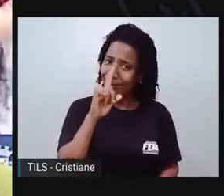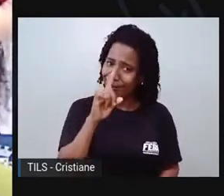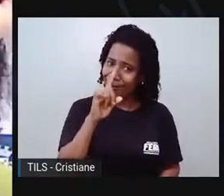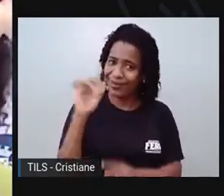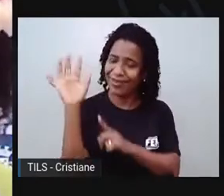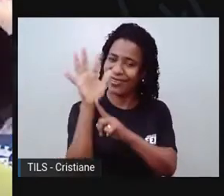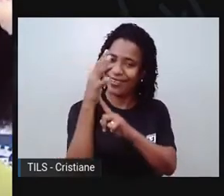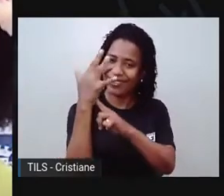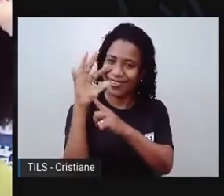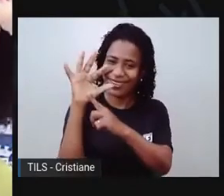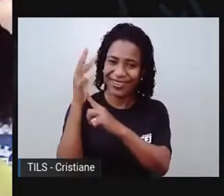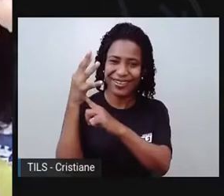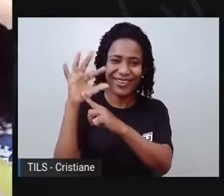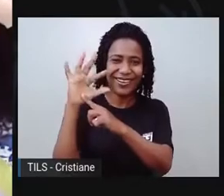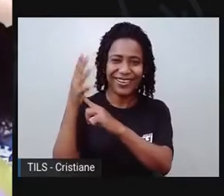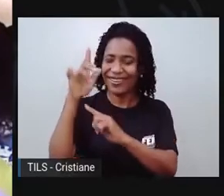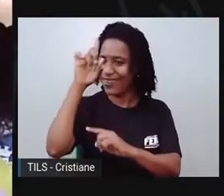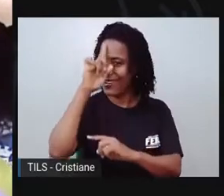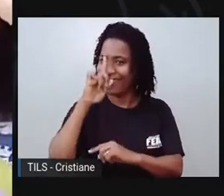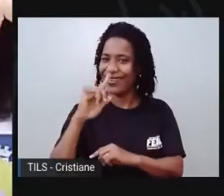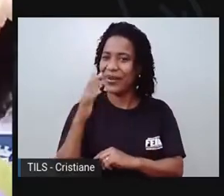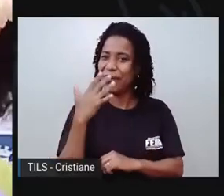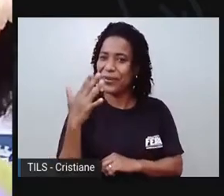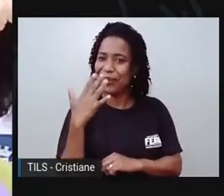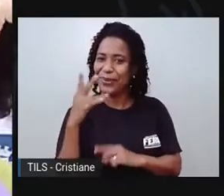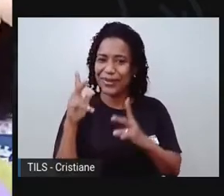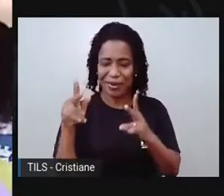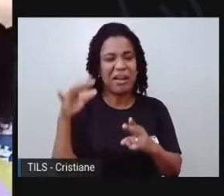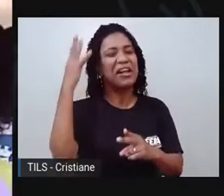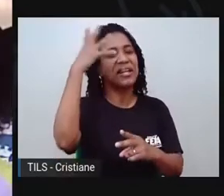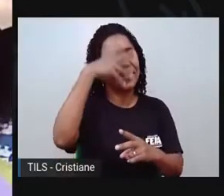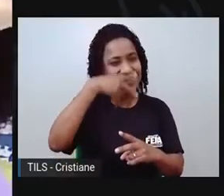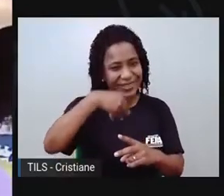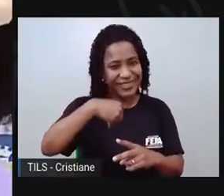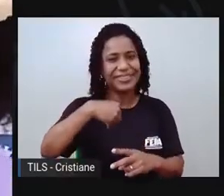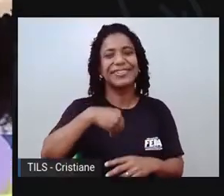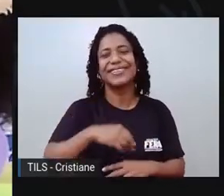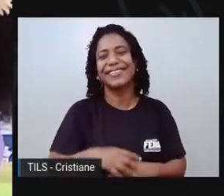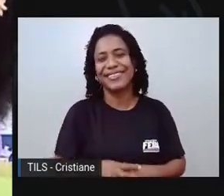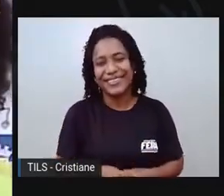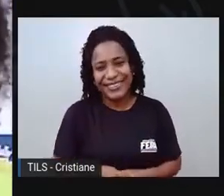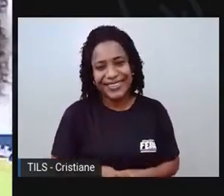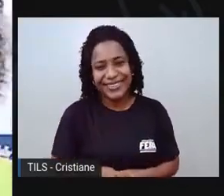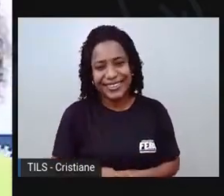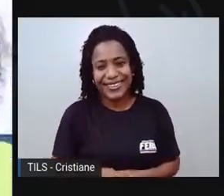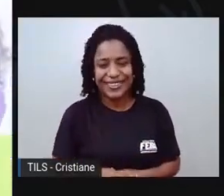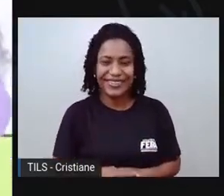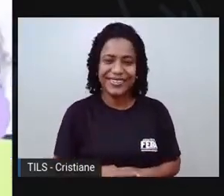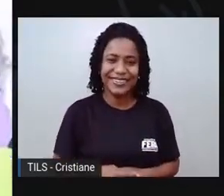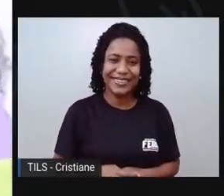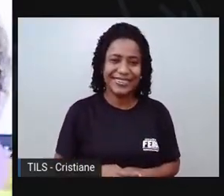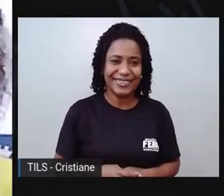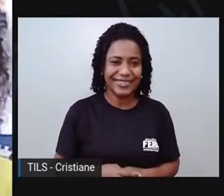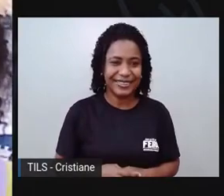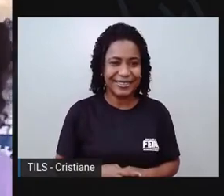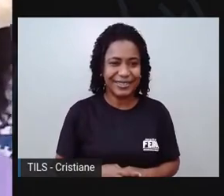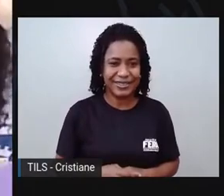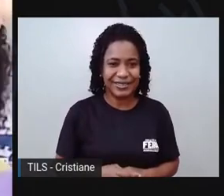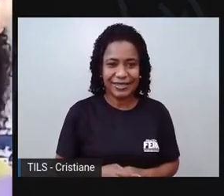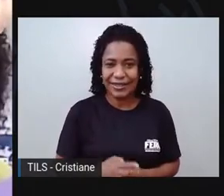girassol. Isso. Que linda que ela é, viu? Nossa, e essa daqui, olha, que a gente